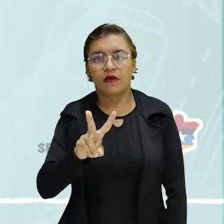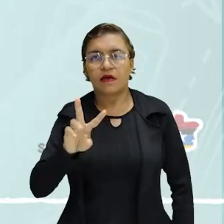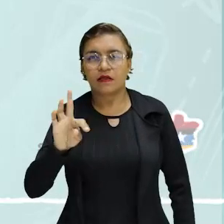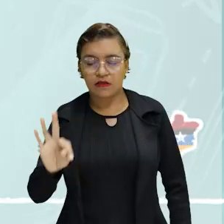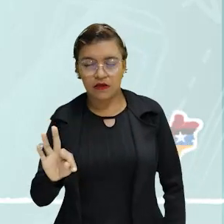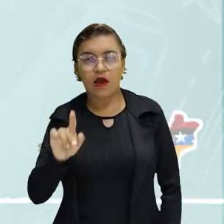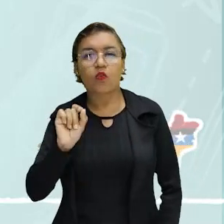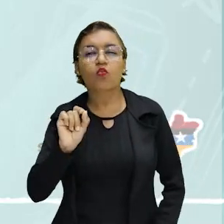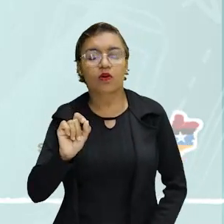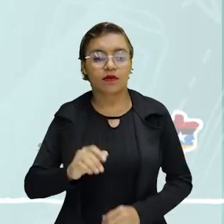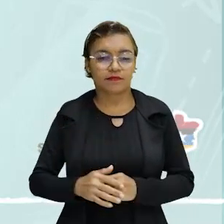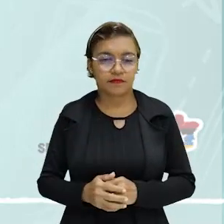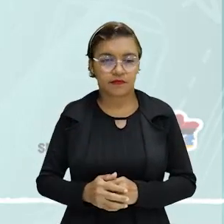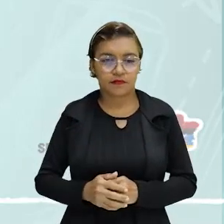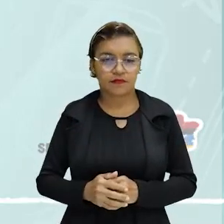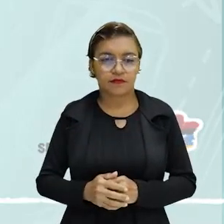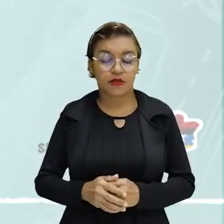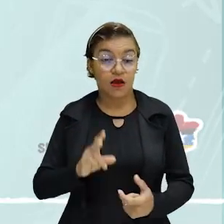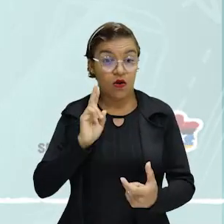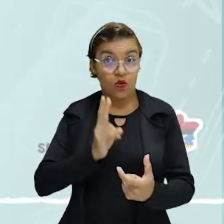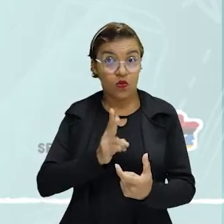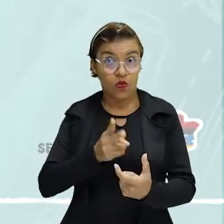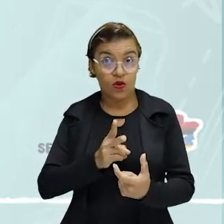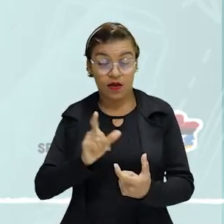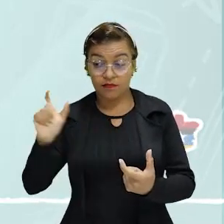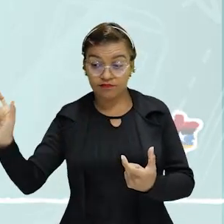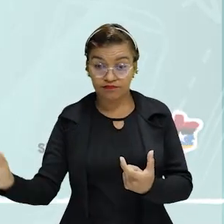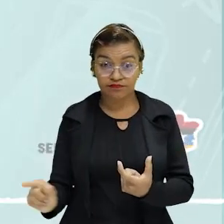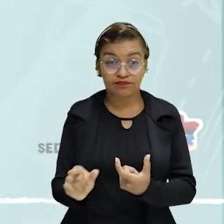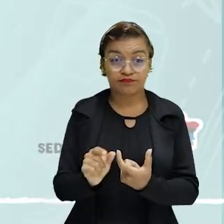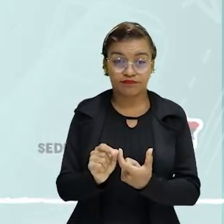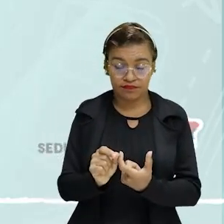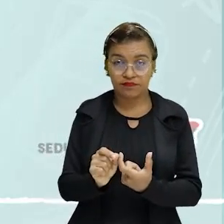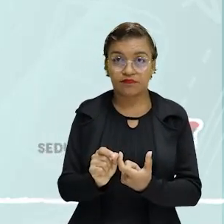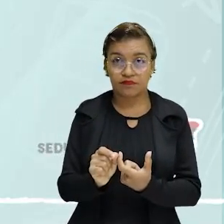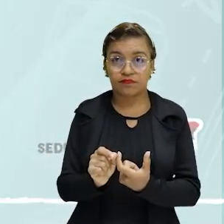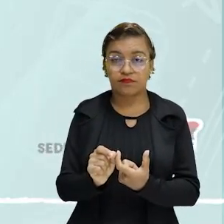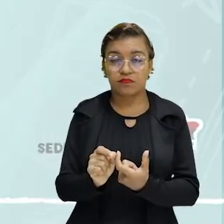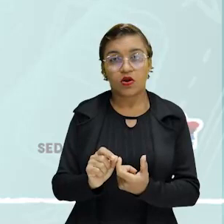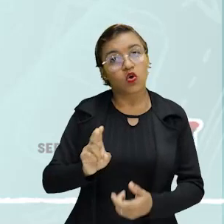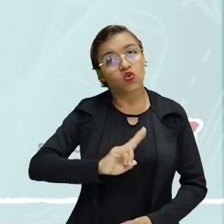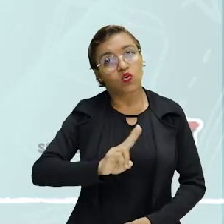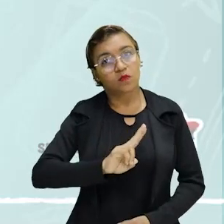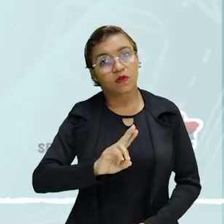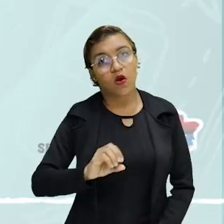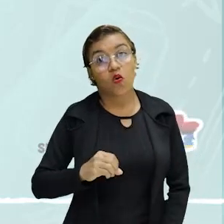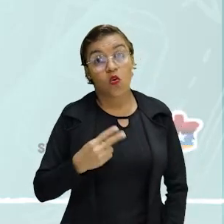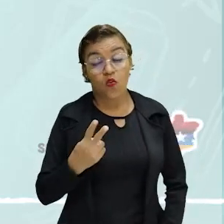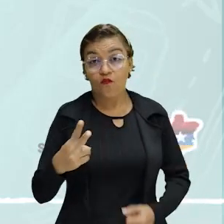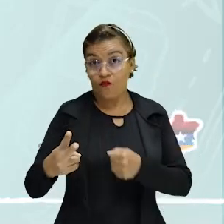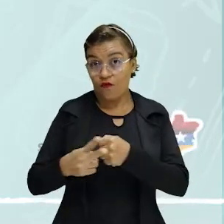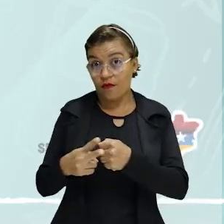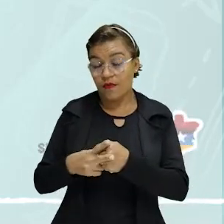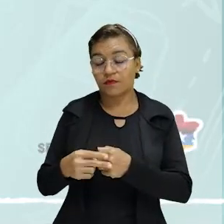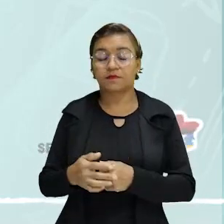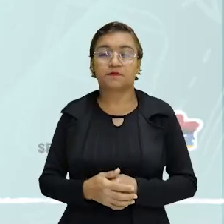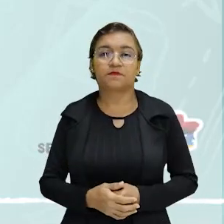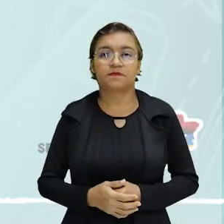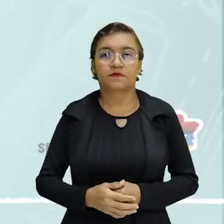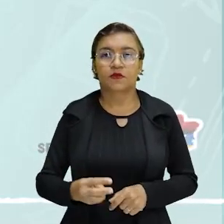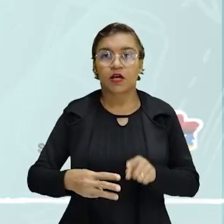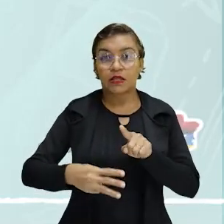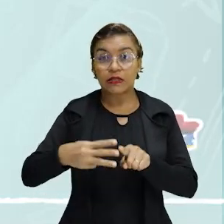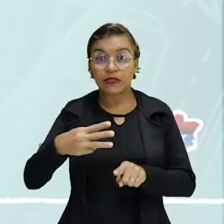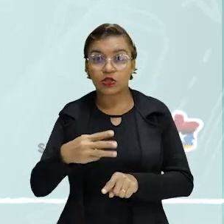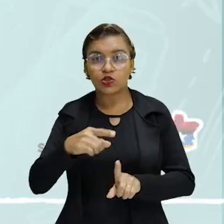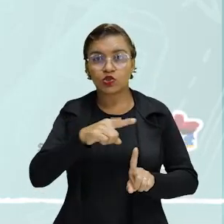ela tem a função de ligar o radical de um termo à desinência. Ela pode ser nominal ou pode ser verbal. Estes 3 tipos